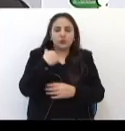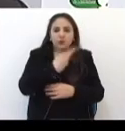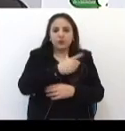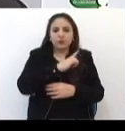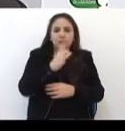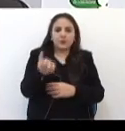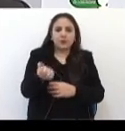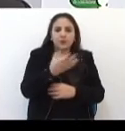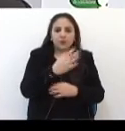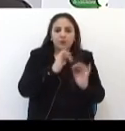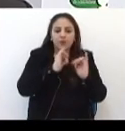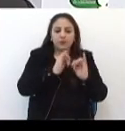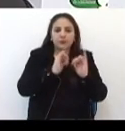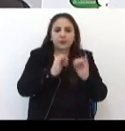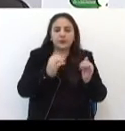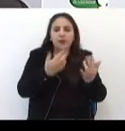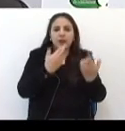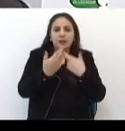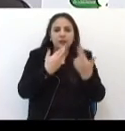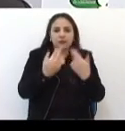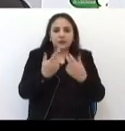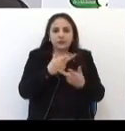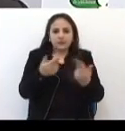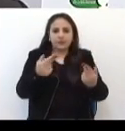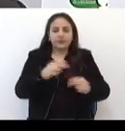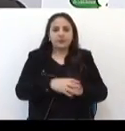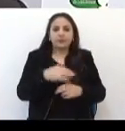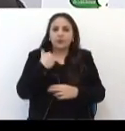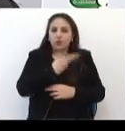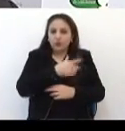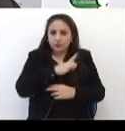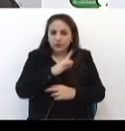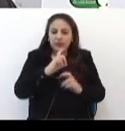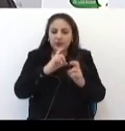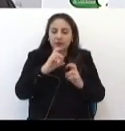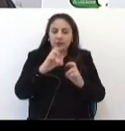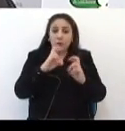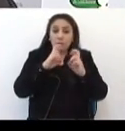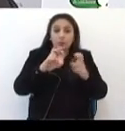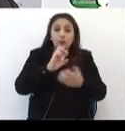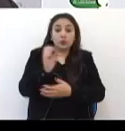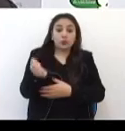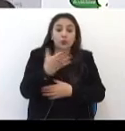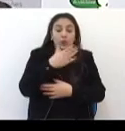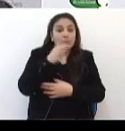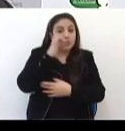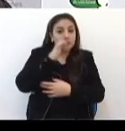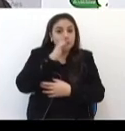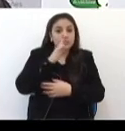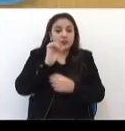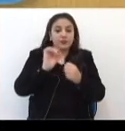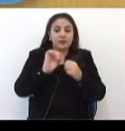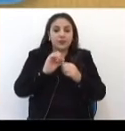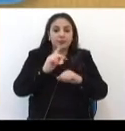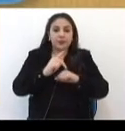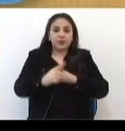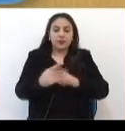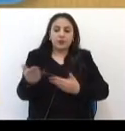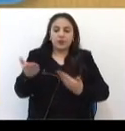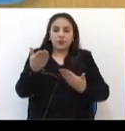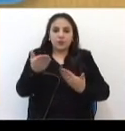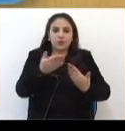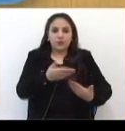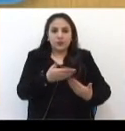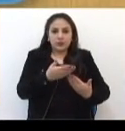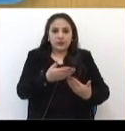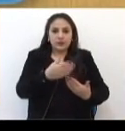aí nós teremos uma novidade a respeito dessa situação, ou seja, nós teremos ônibus novos para que a empresa possa operar em Passo Fundo. E as convidadas